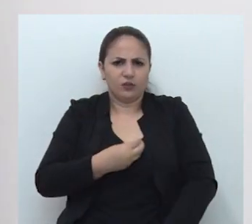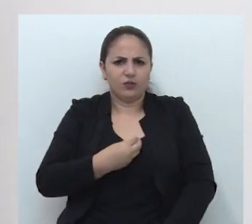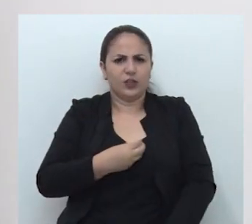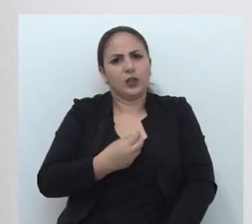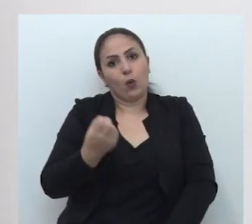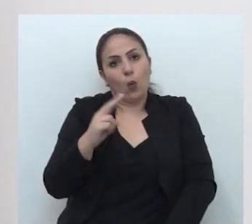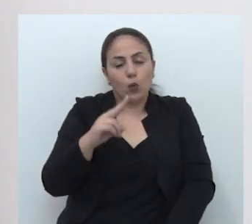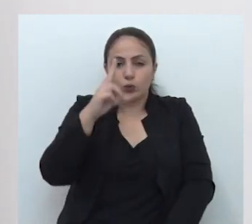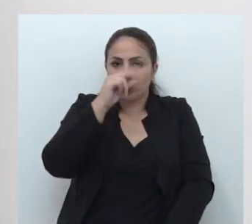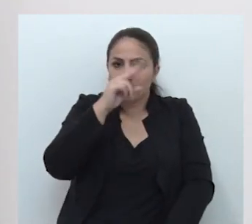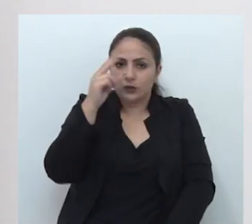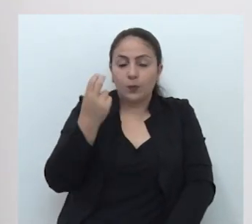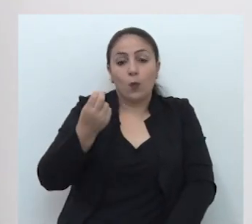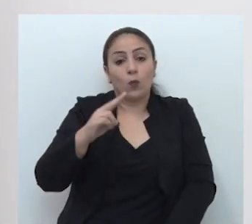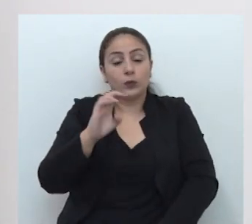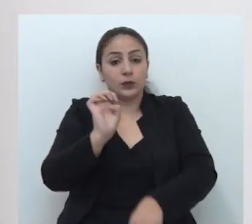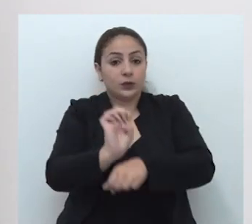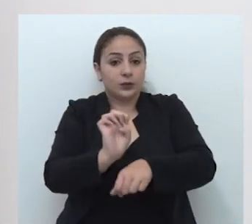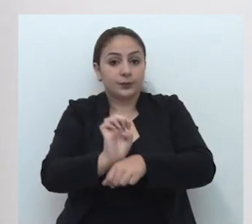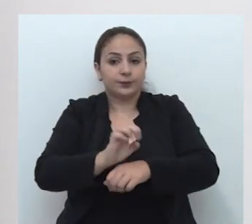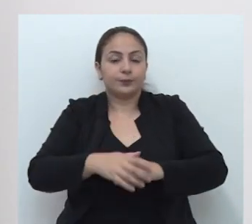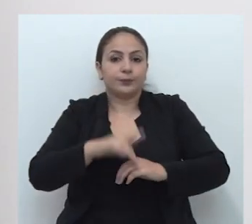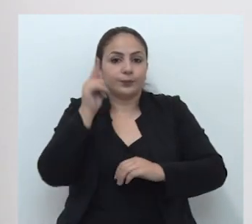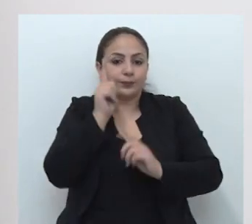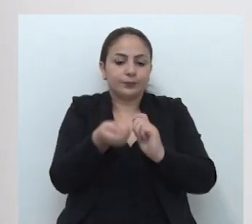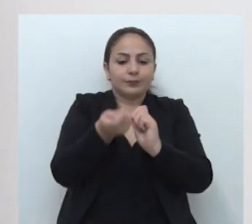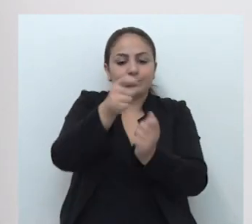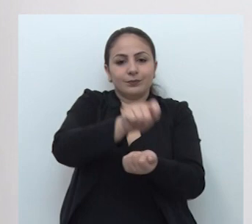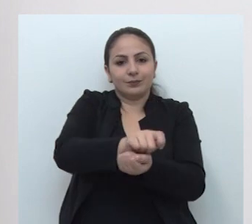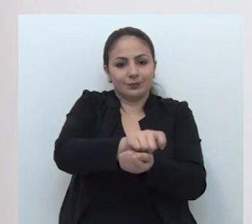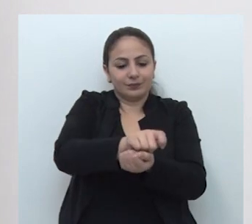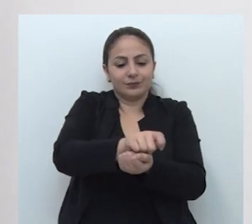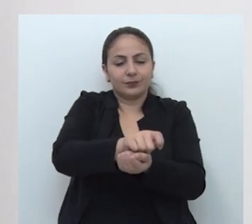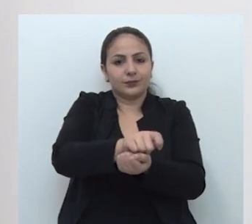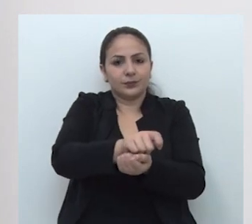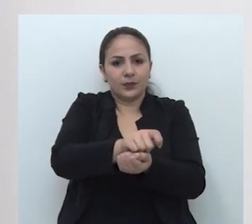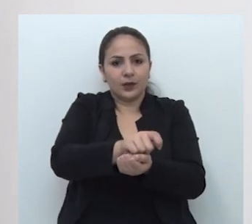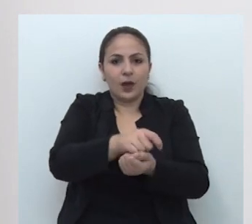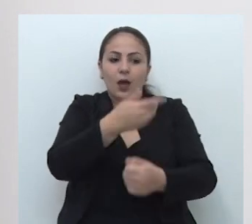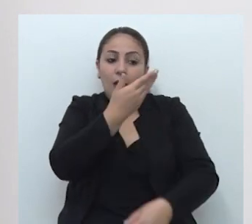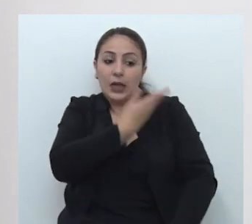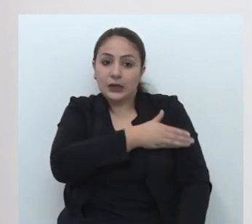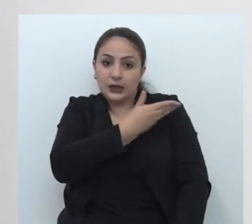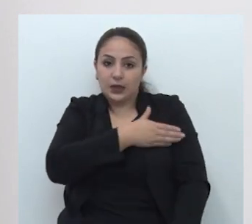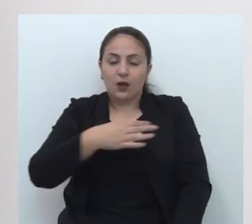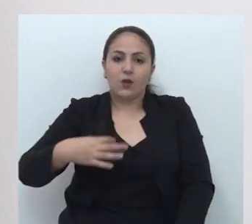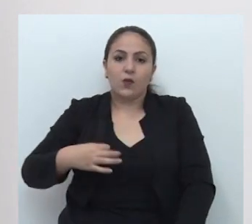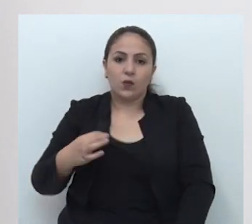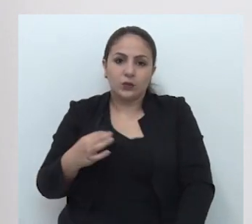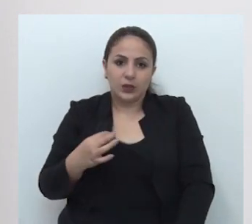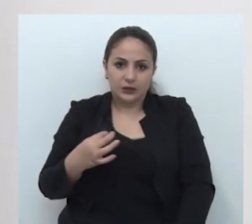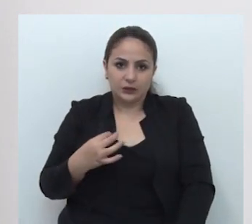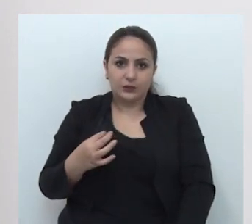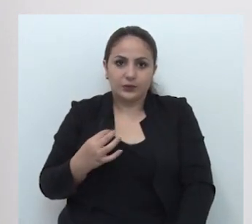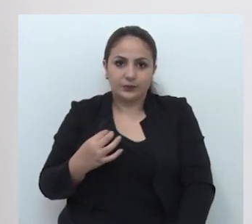exista, ou do município, ou do estado, né, para adaptar, né, treinar